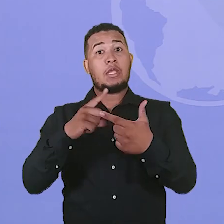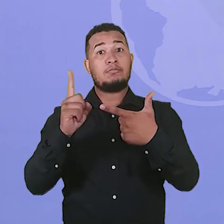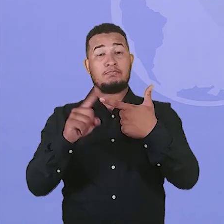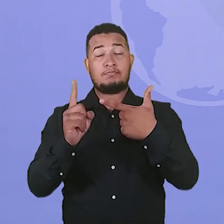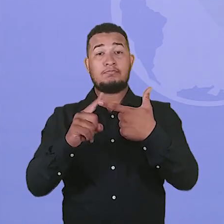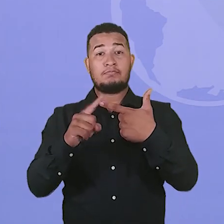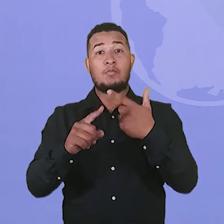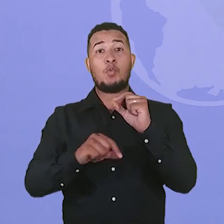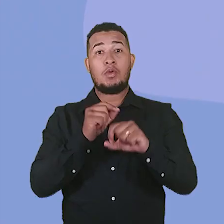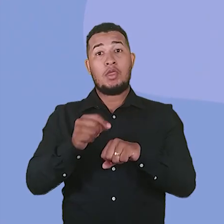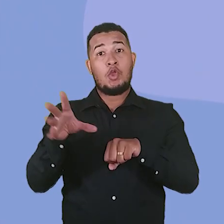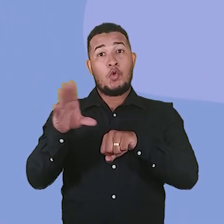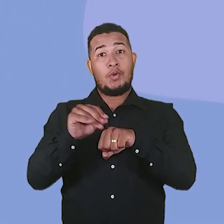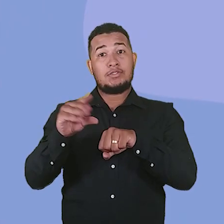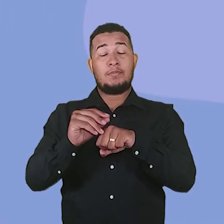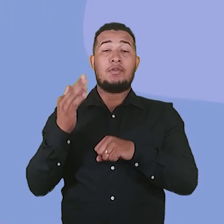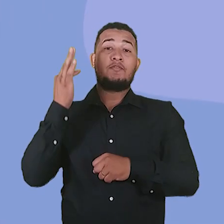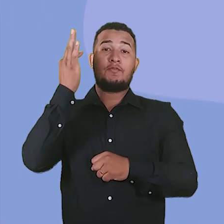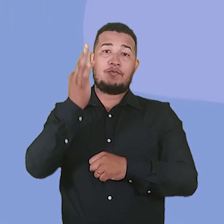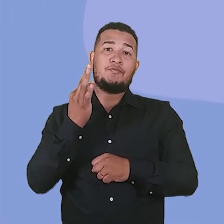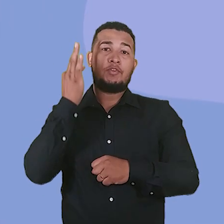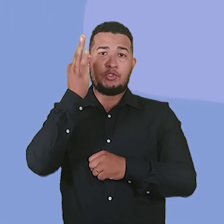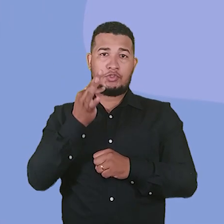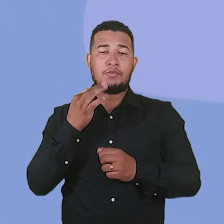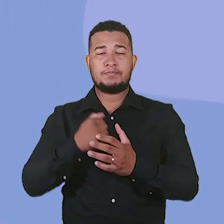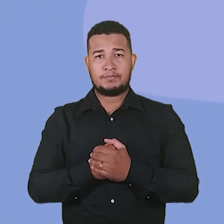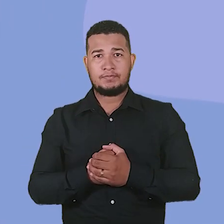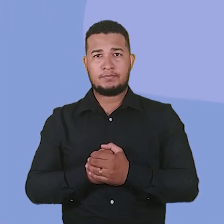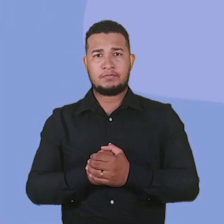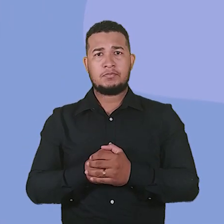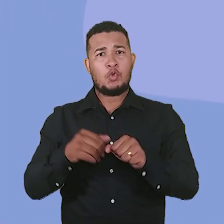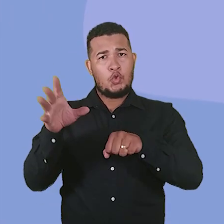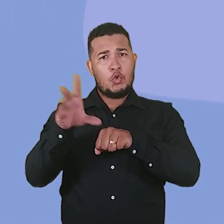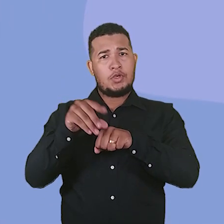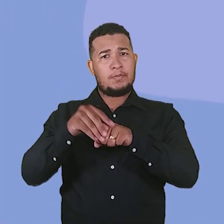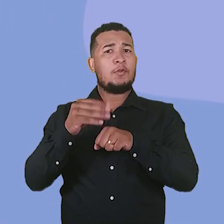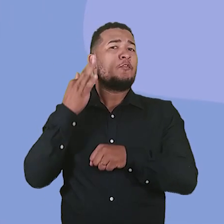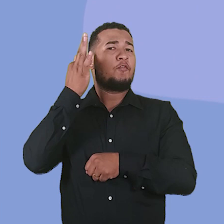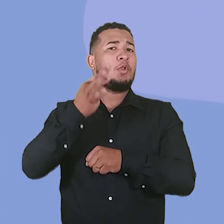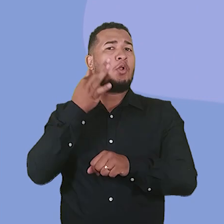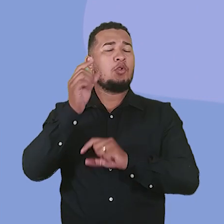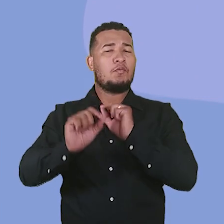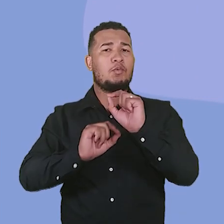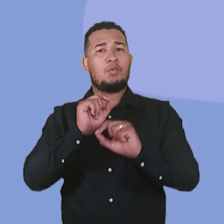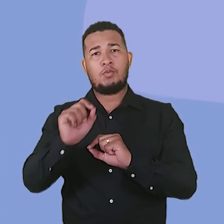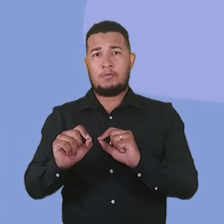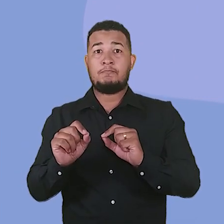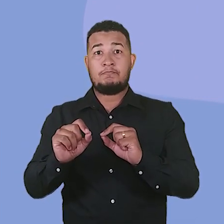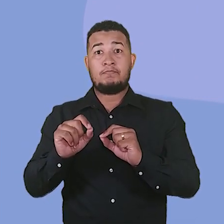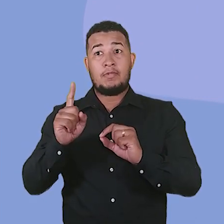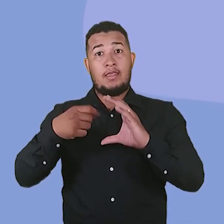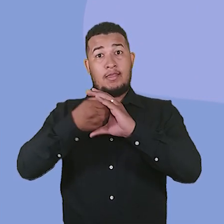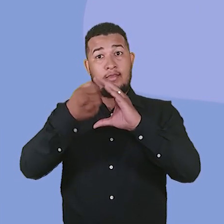aí, nós temos o conhecimento filosófico. O conhecimento filosófico tem como